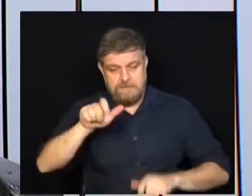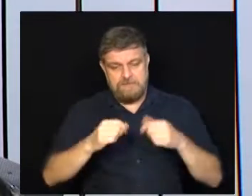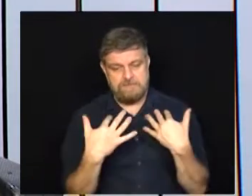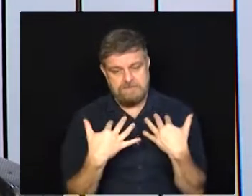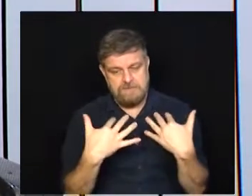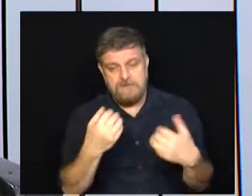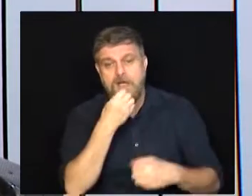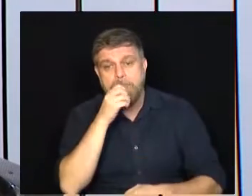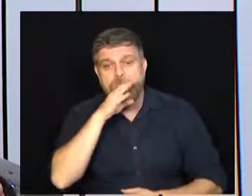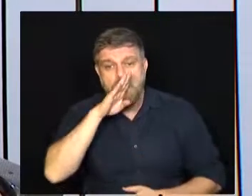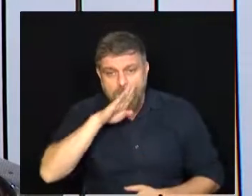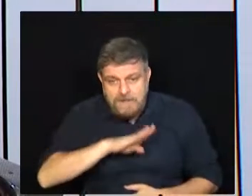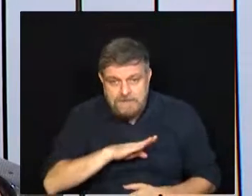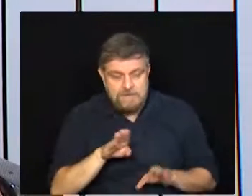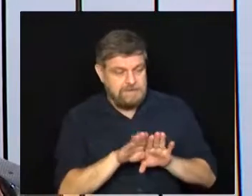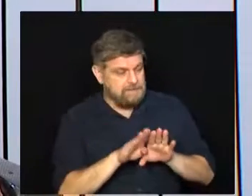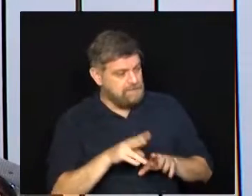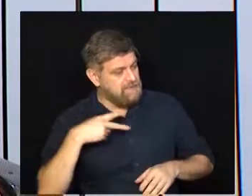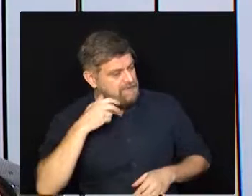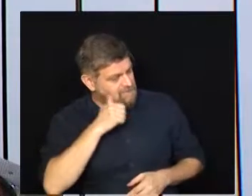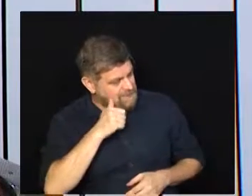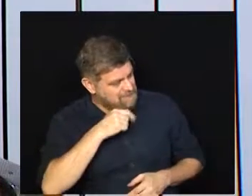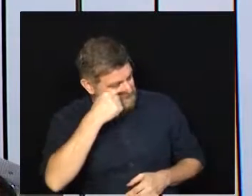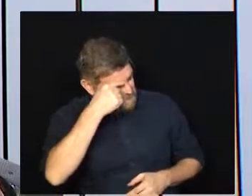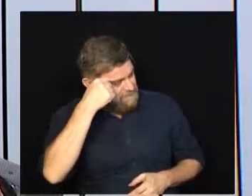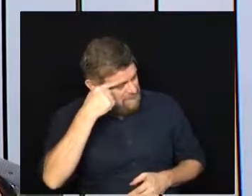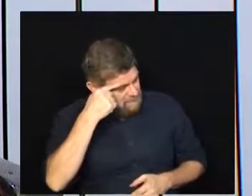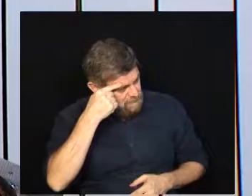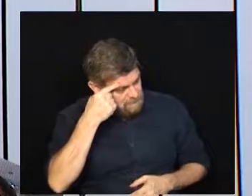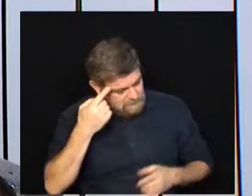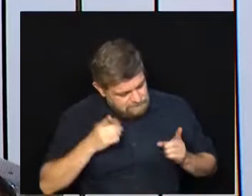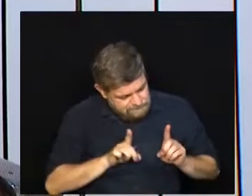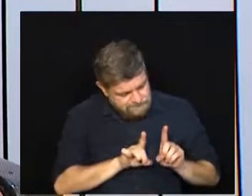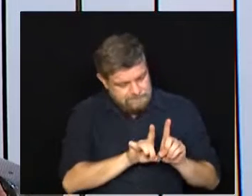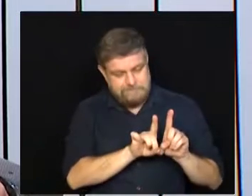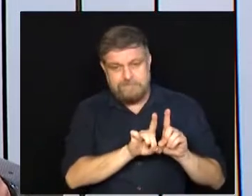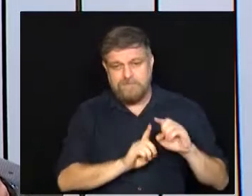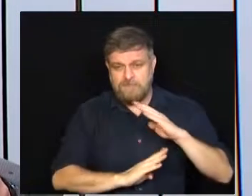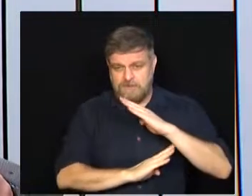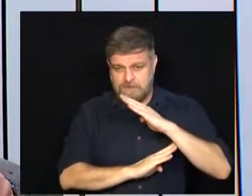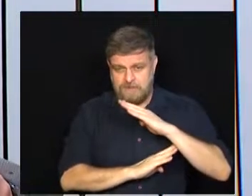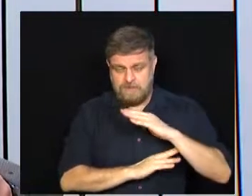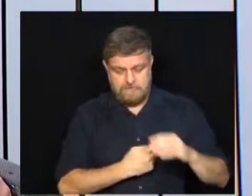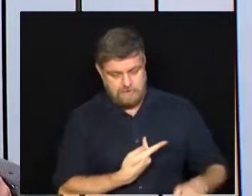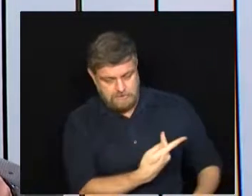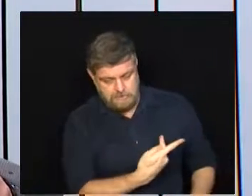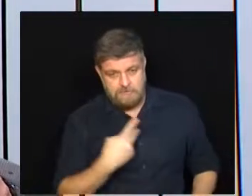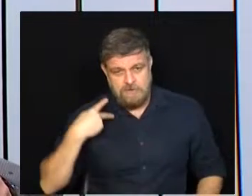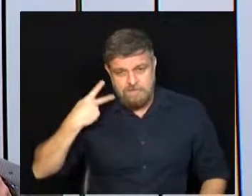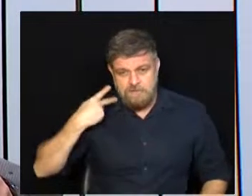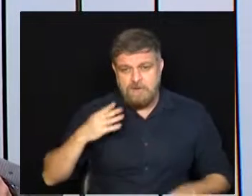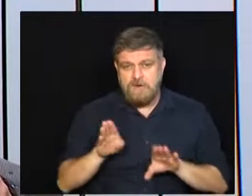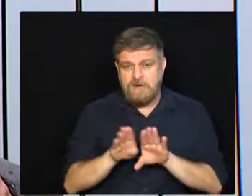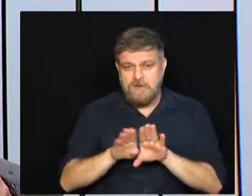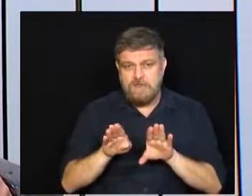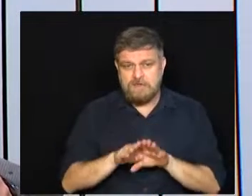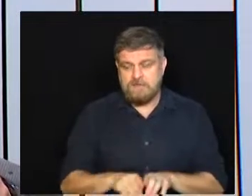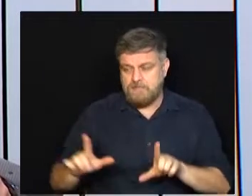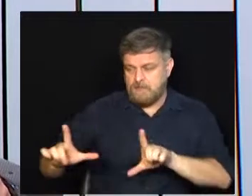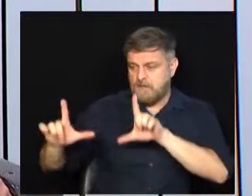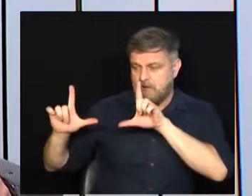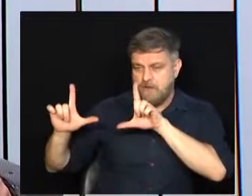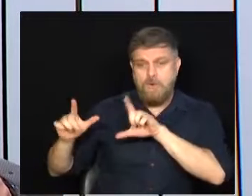TV Câmara, a vereadora Paola Miguel, colega aqui da casa, ao amigo, companheiro Paulo Mariante